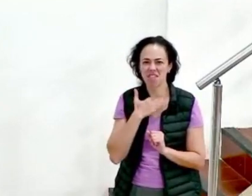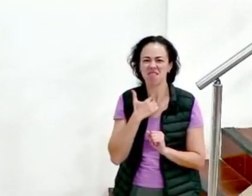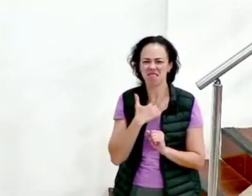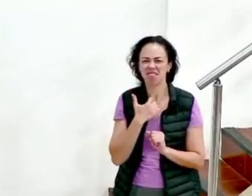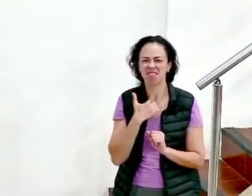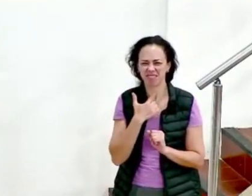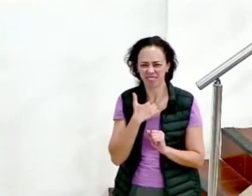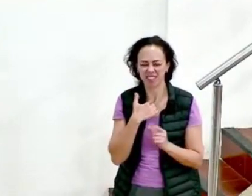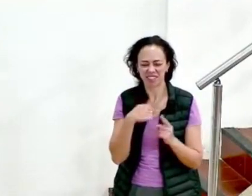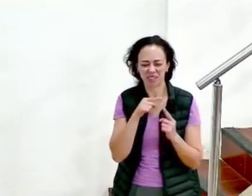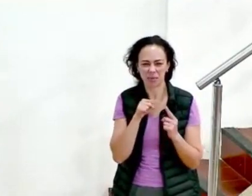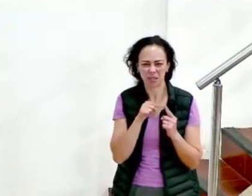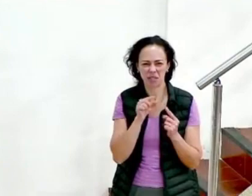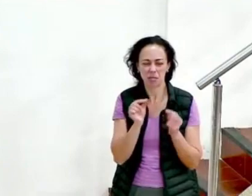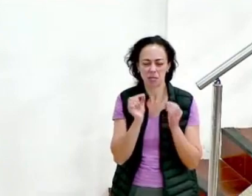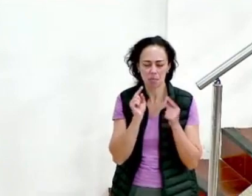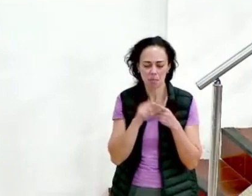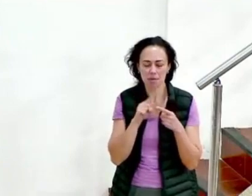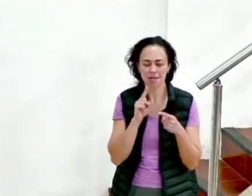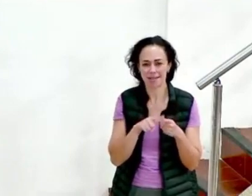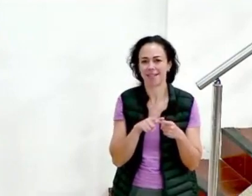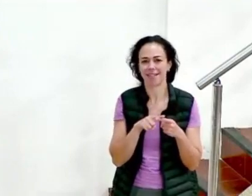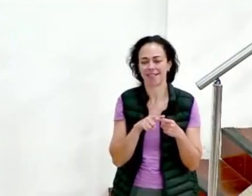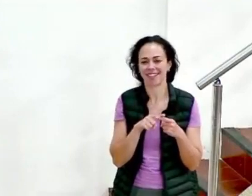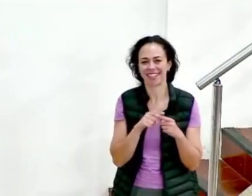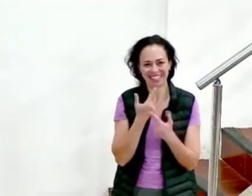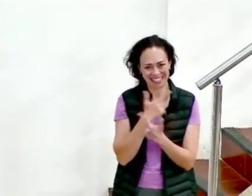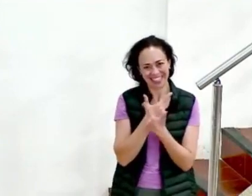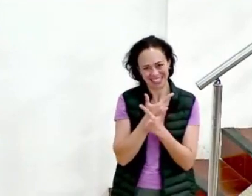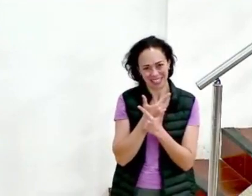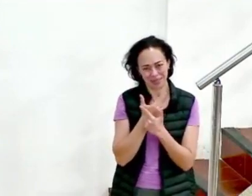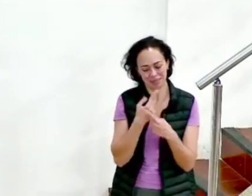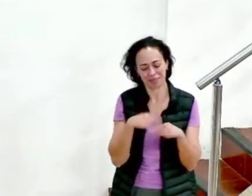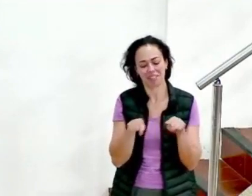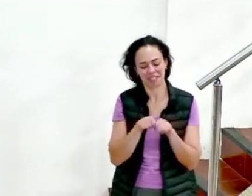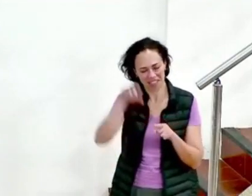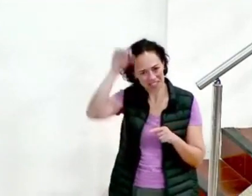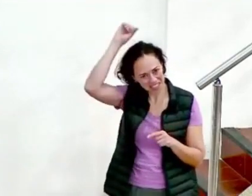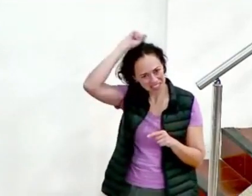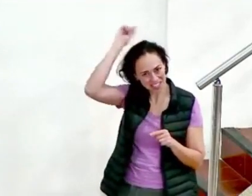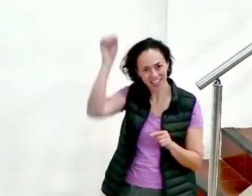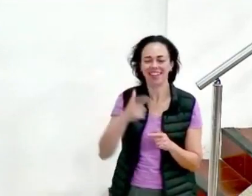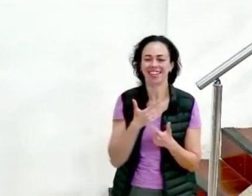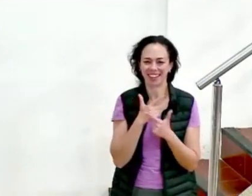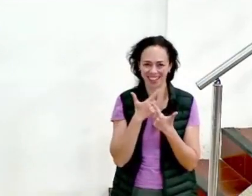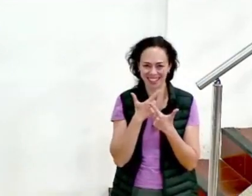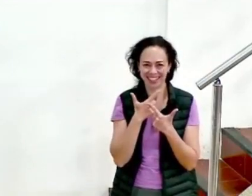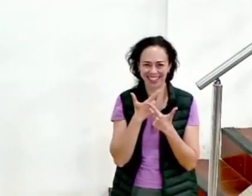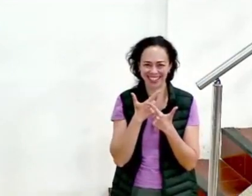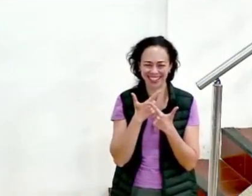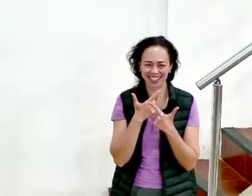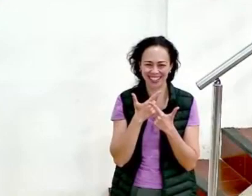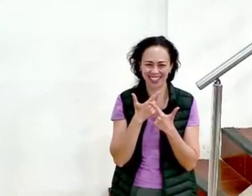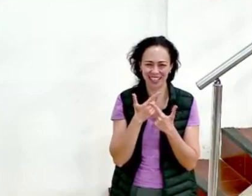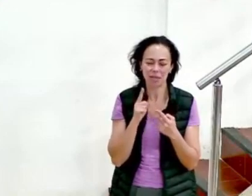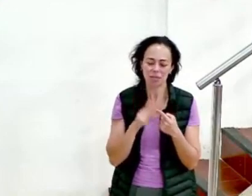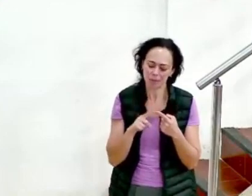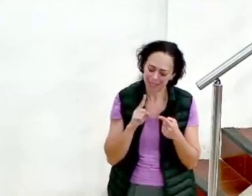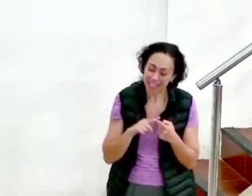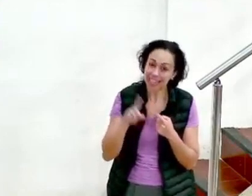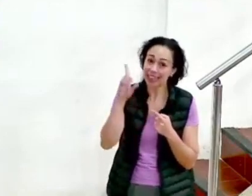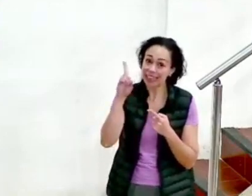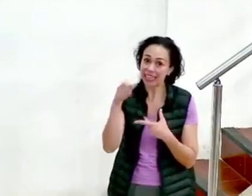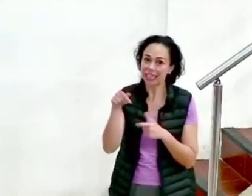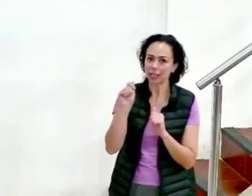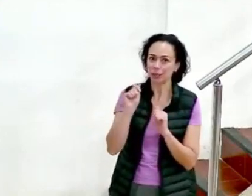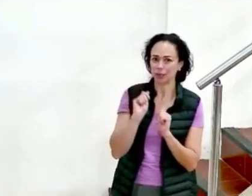louvor. Ela vai rir. E não somente isso, ela vai dizer que não só ela vai rir, mas todos